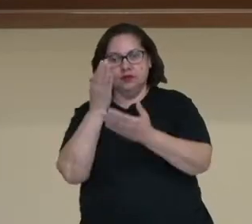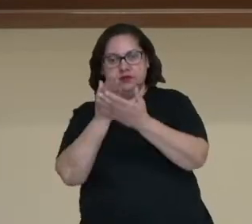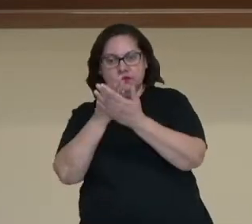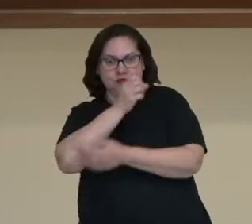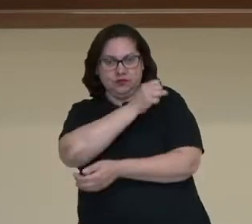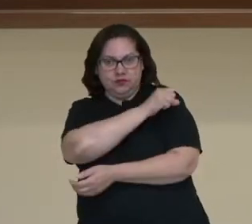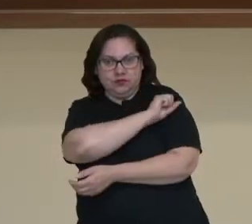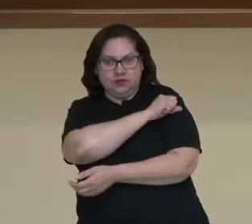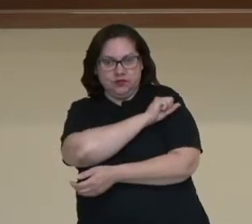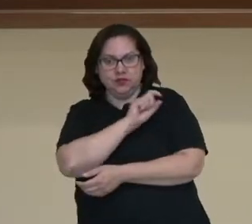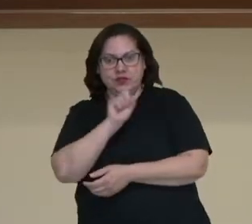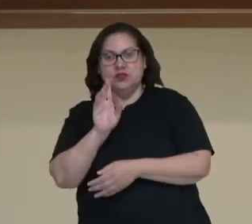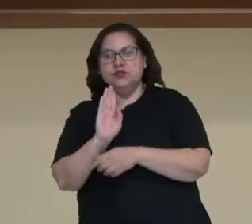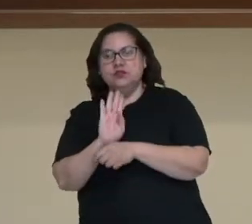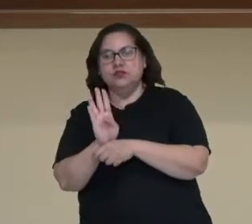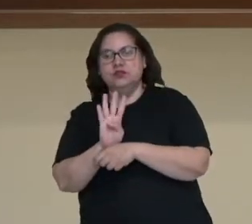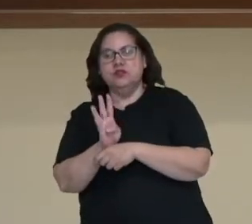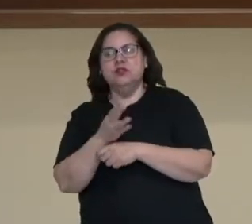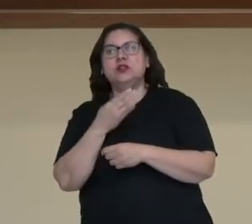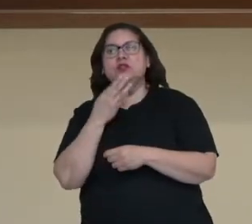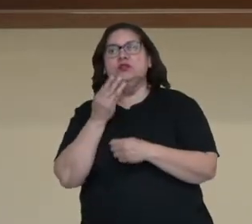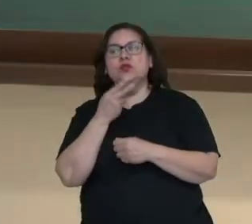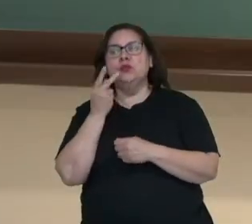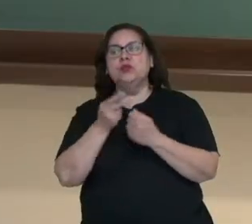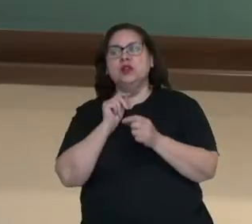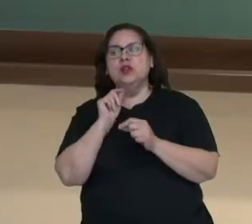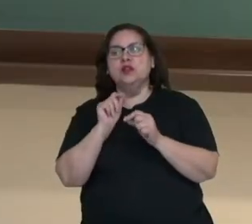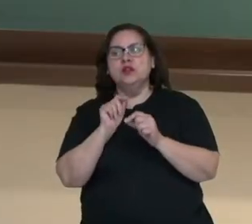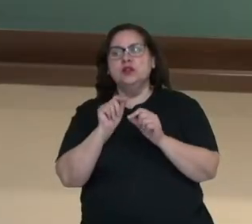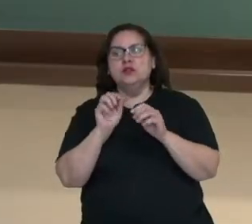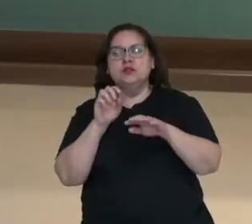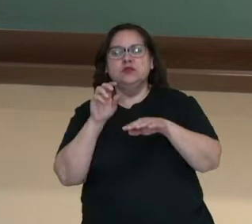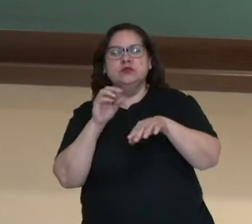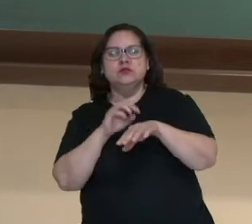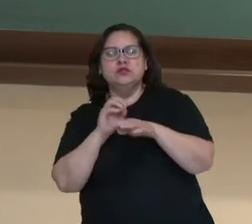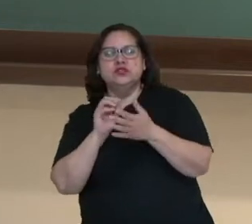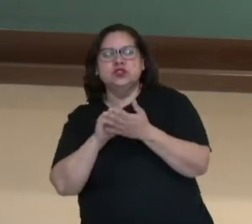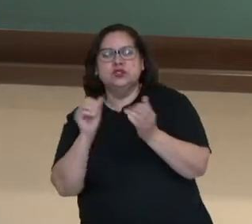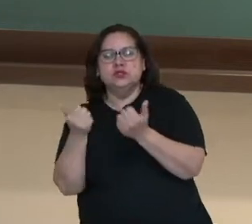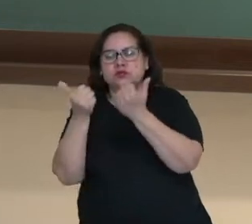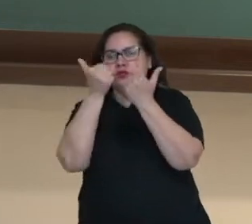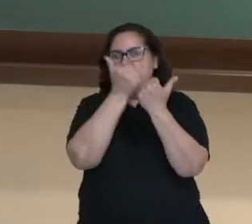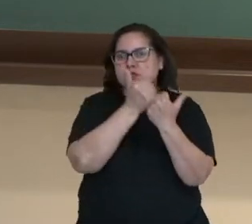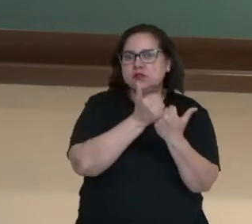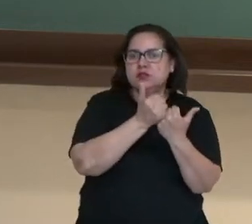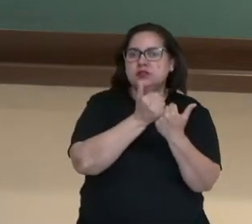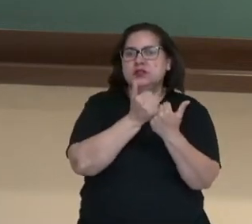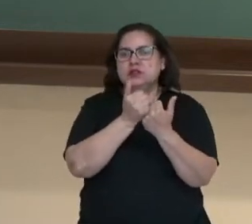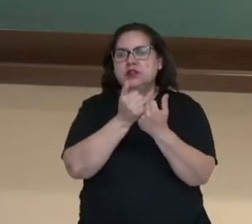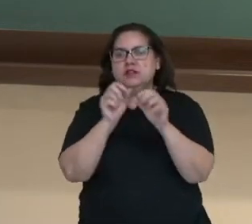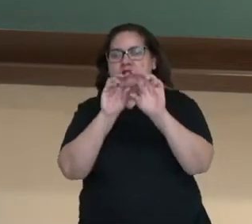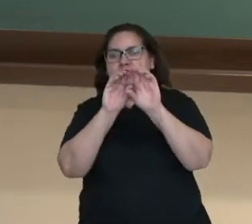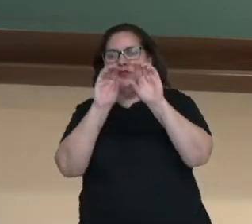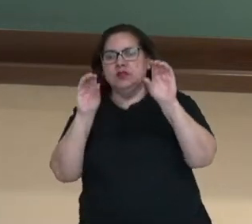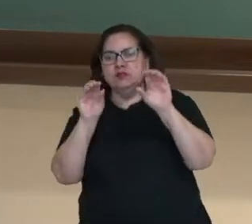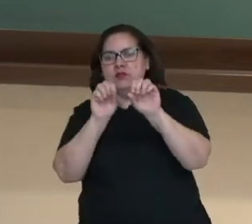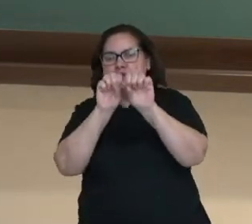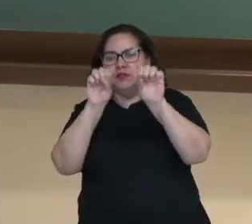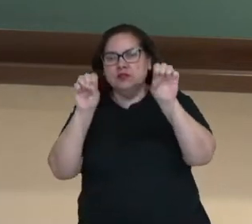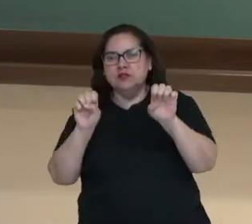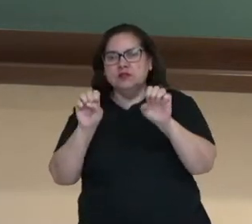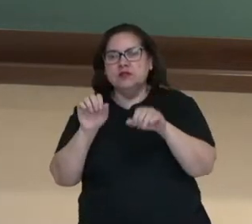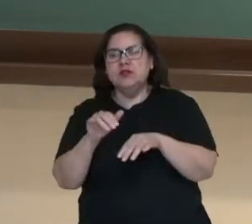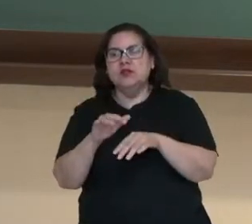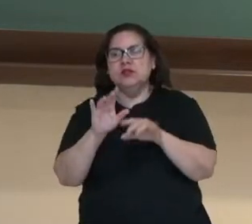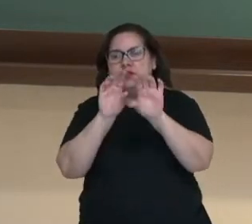estudantes do oitavo ano. Nesse vídeo nós vamos falar sobre o método de substituição na resolução de um sistema de